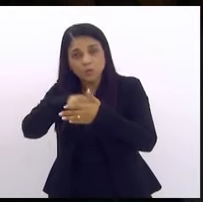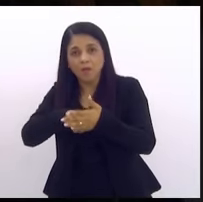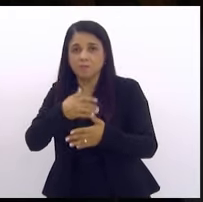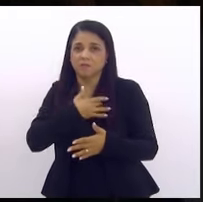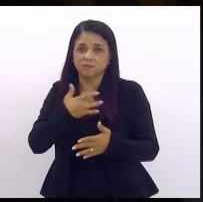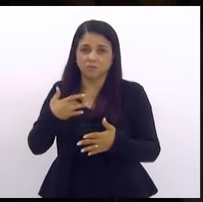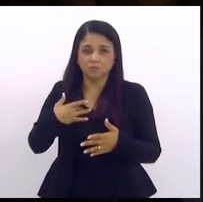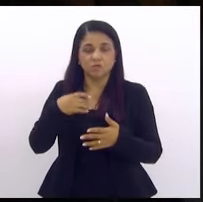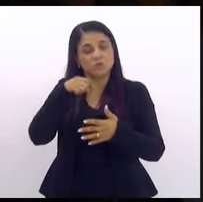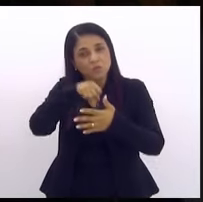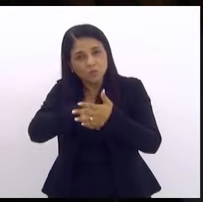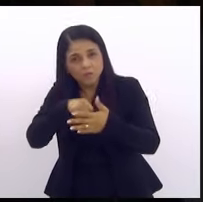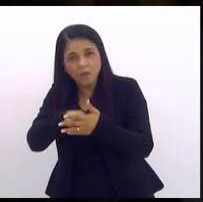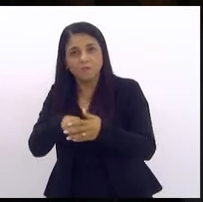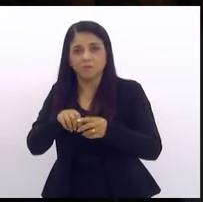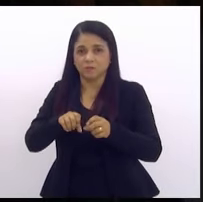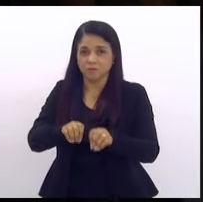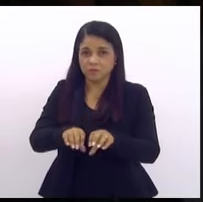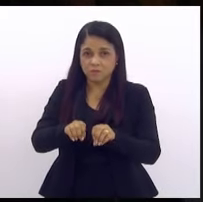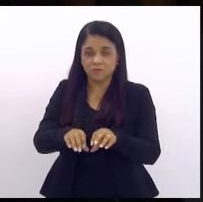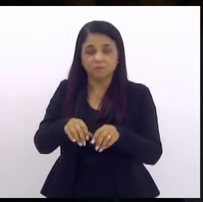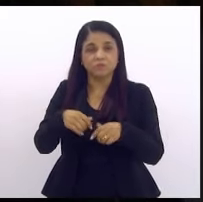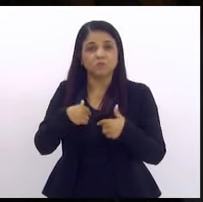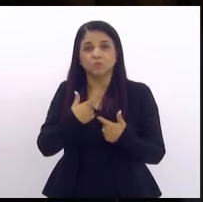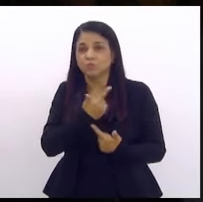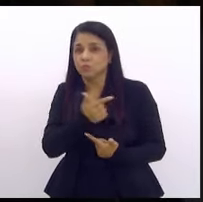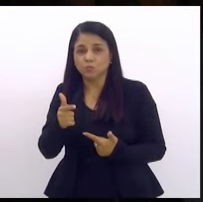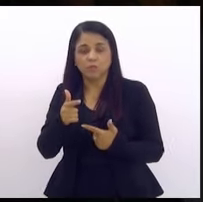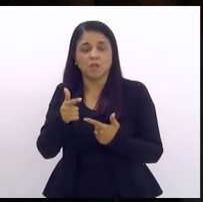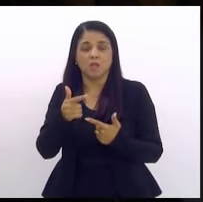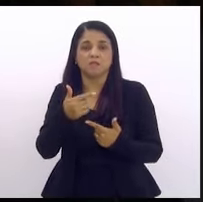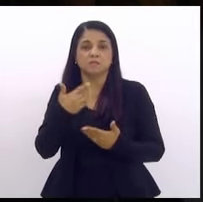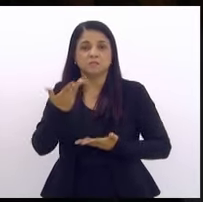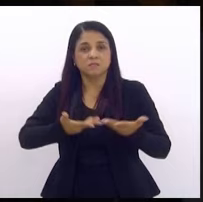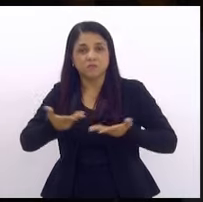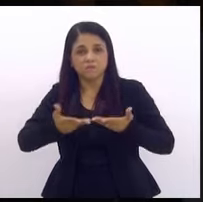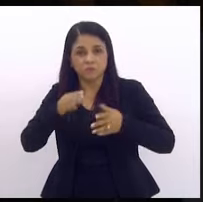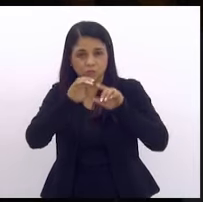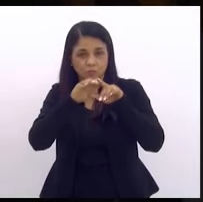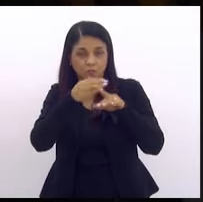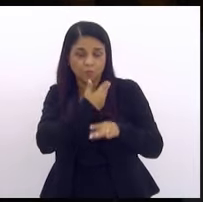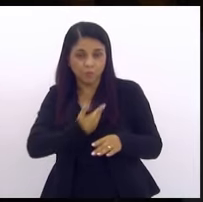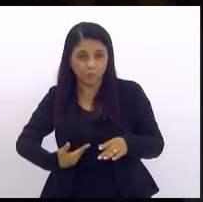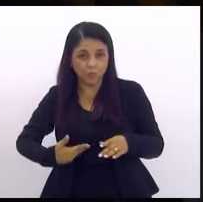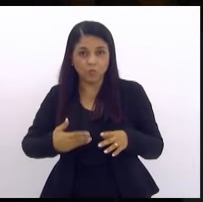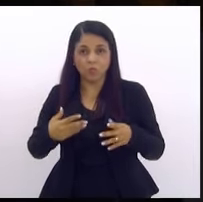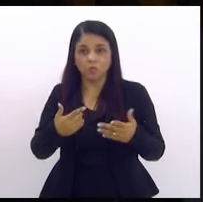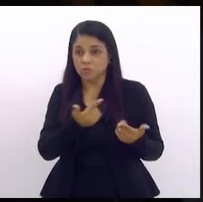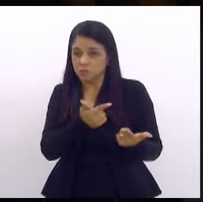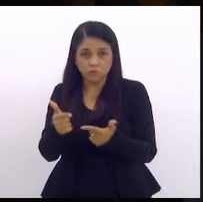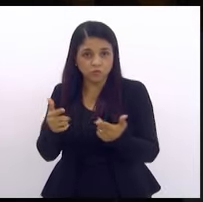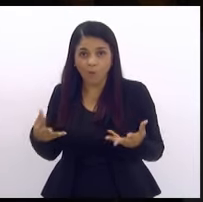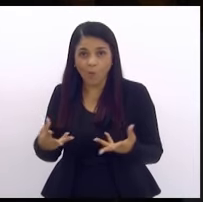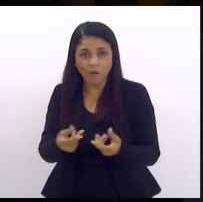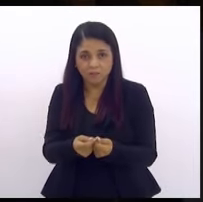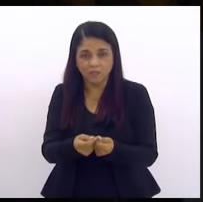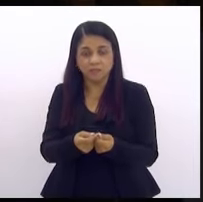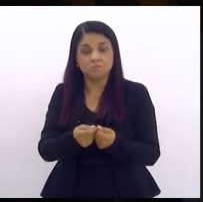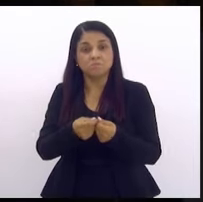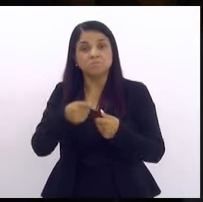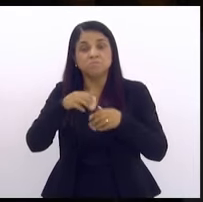a gente está lutando pela educação. Não existe serviço público de qualidade sem servidores que sejam tratados, pelo menos,